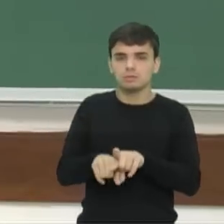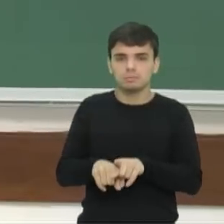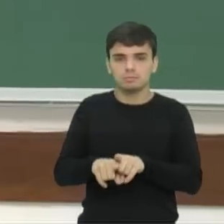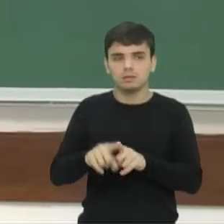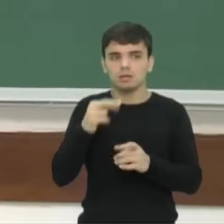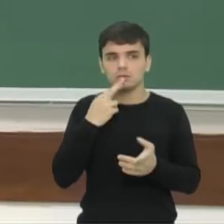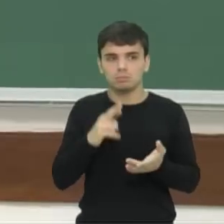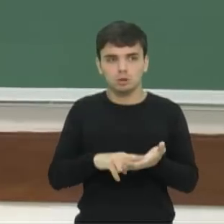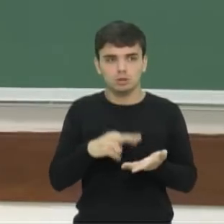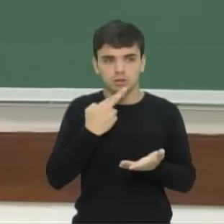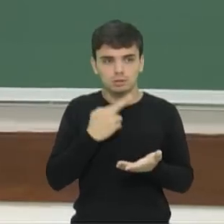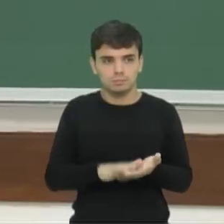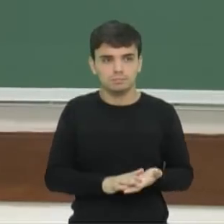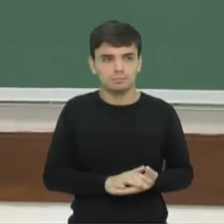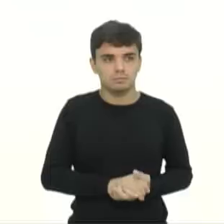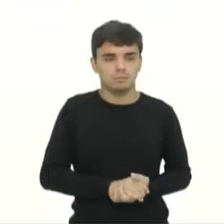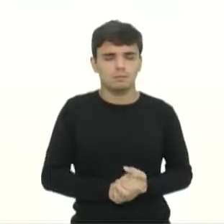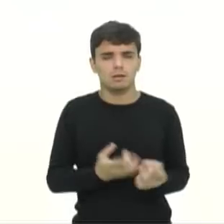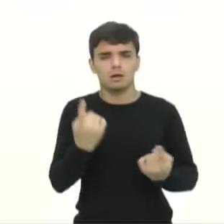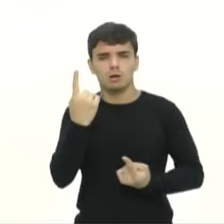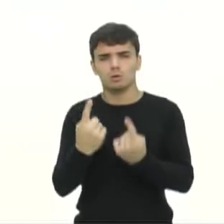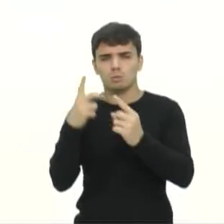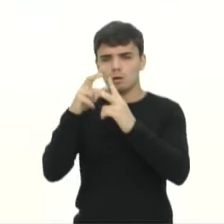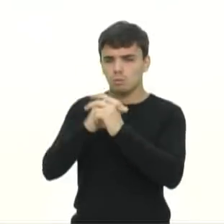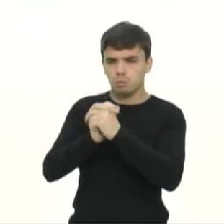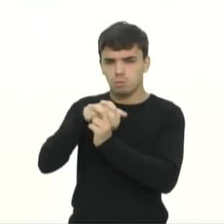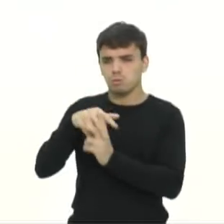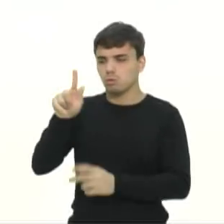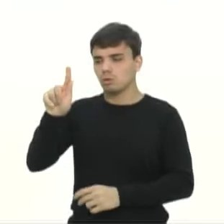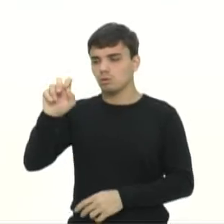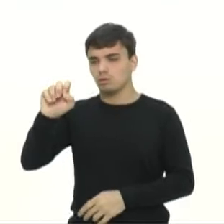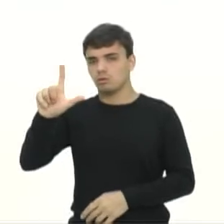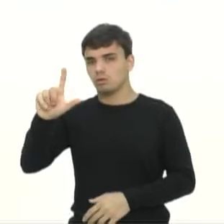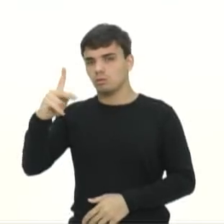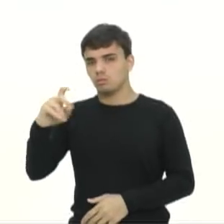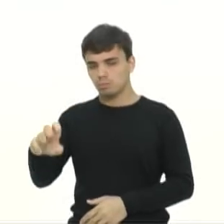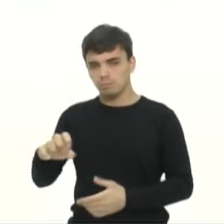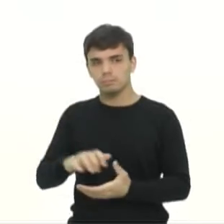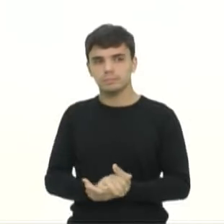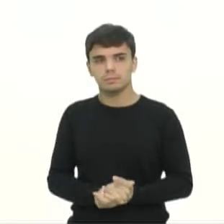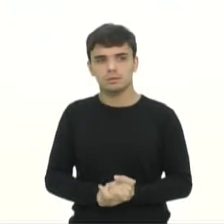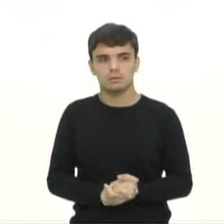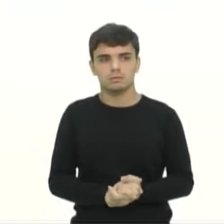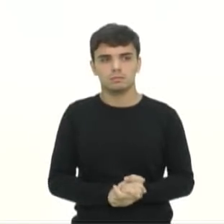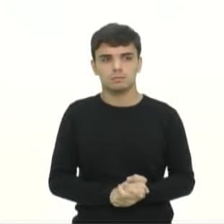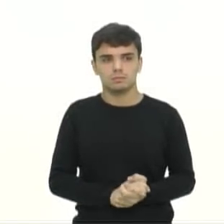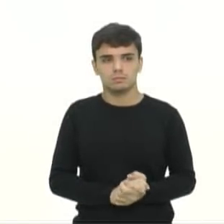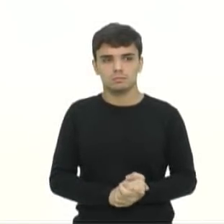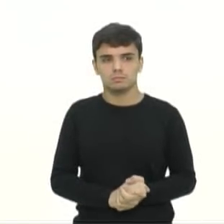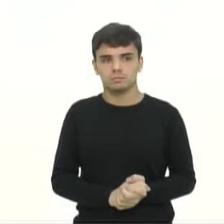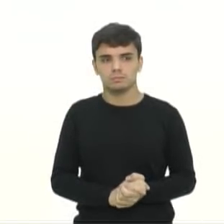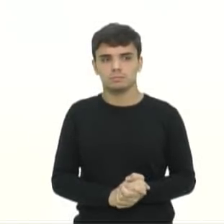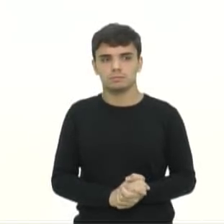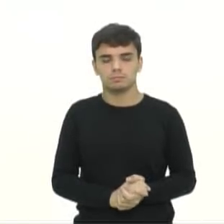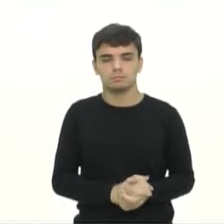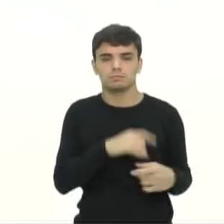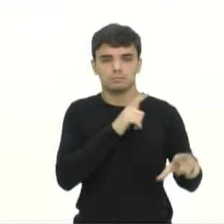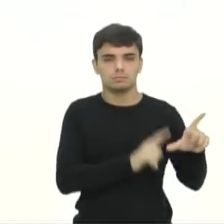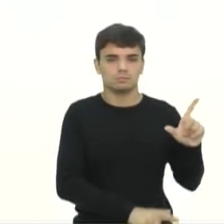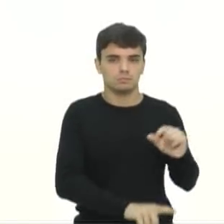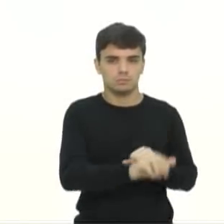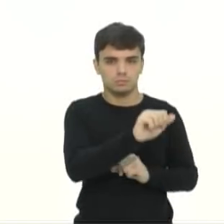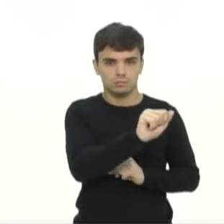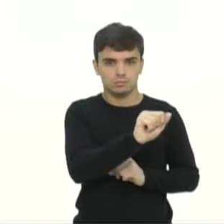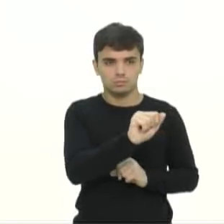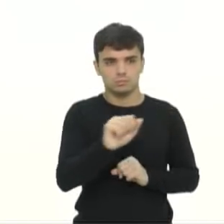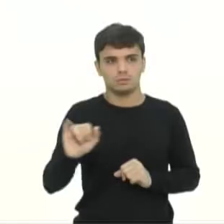e responder que golpe que foi aplicado. Né? Então analisa a animação e responde que golpe que foi aplicado. Pode